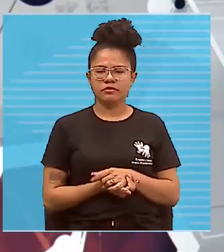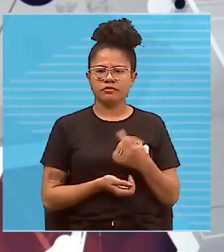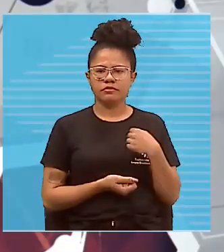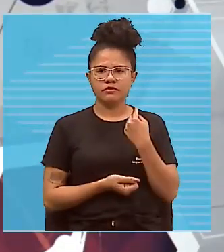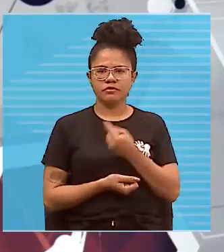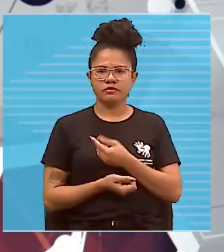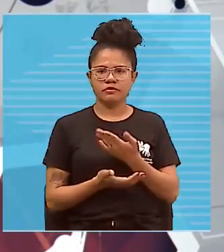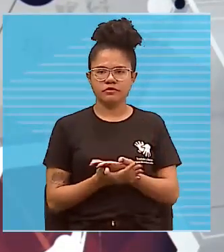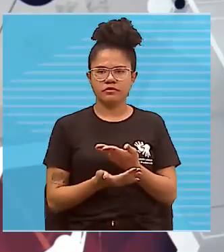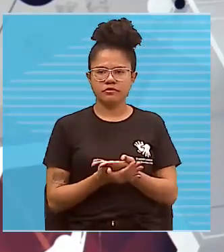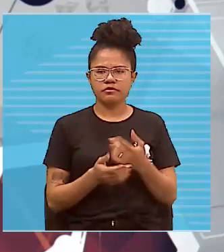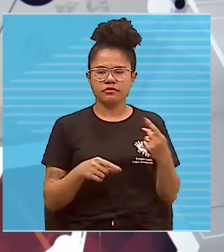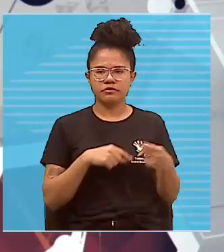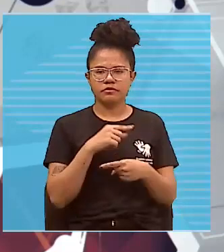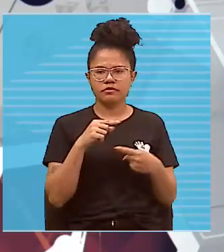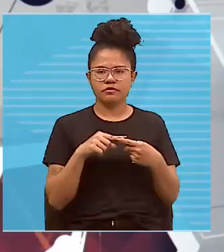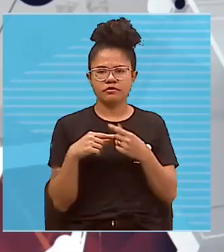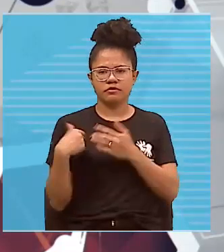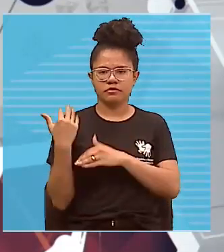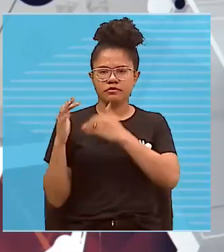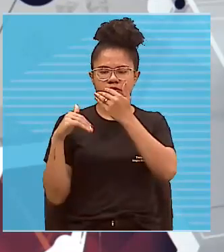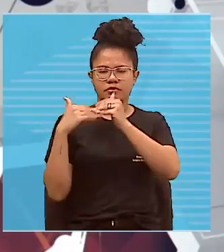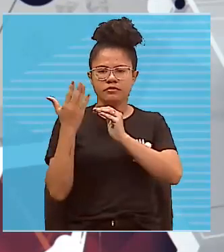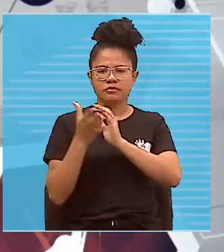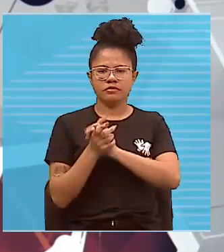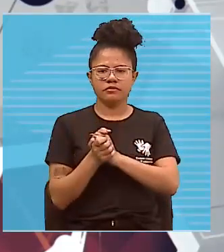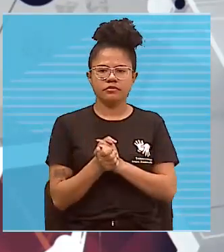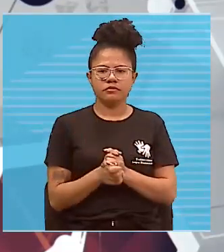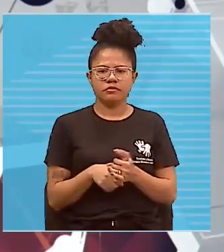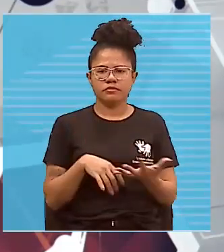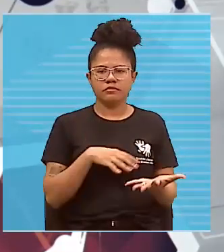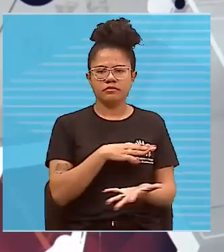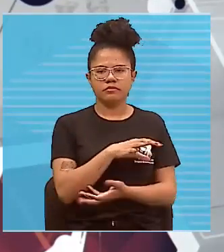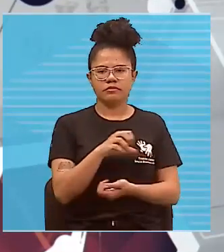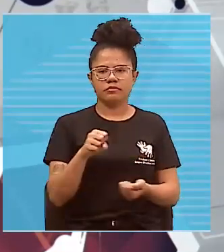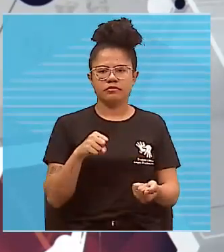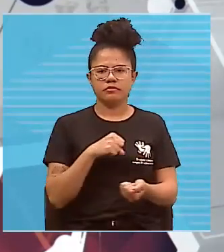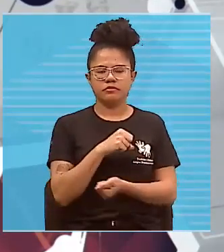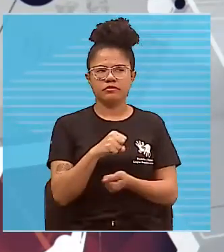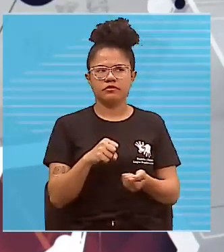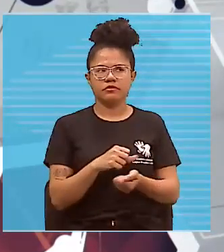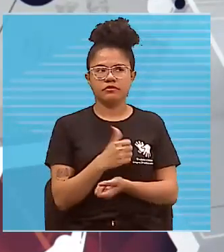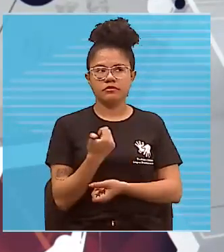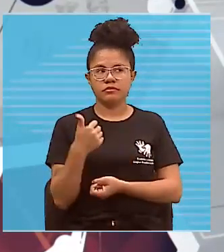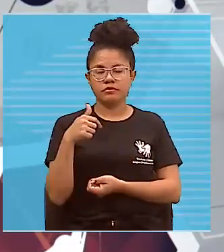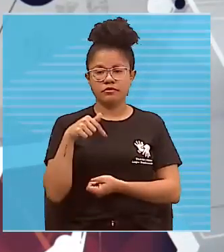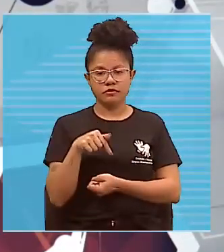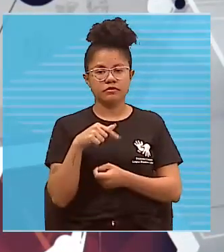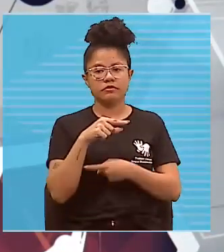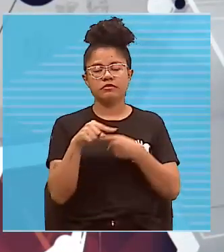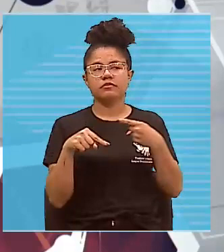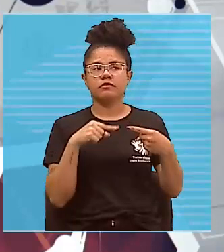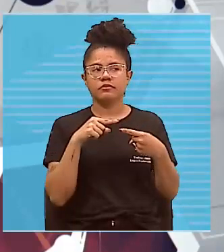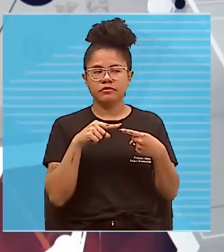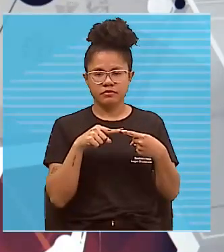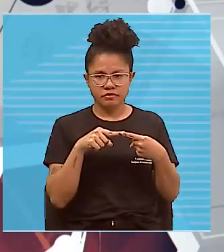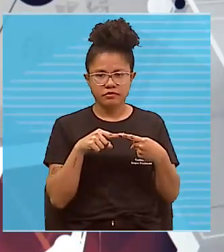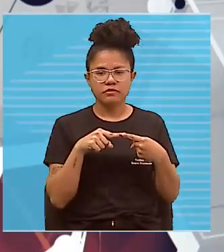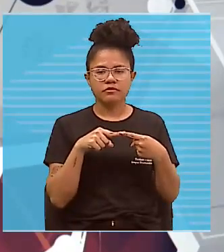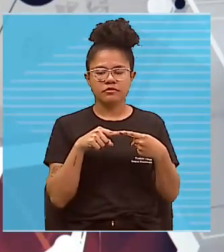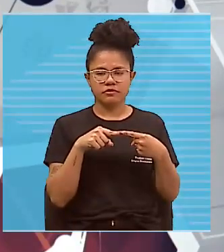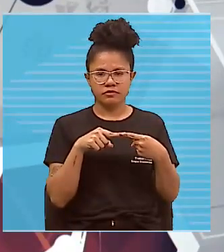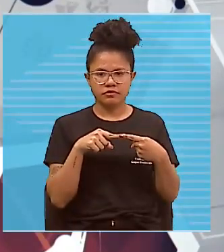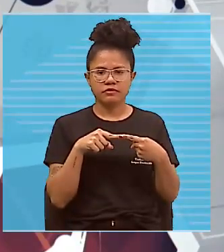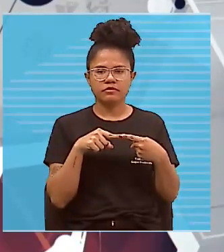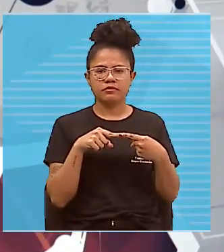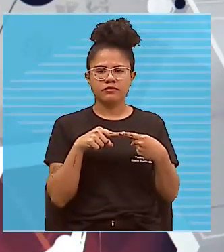os objetivos de desenvolvimento sustentável, né? Vocês viram que são 17 objetivos de desenvolvimento sustentável, não